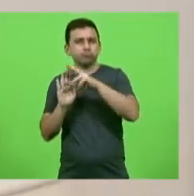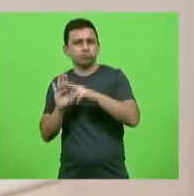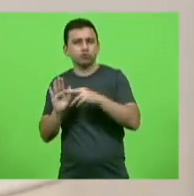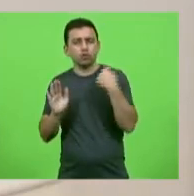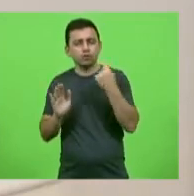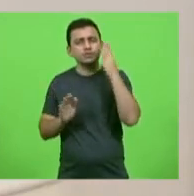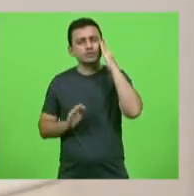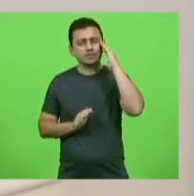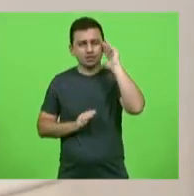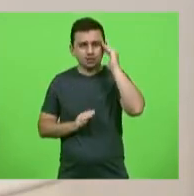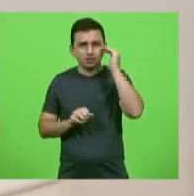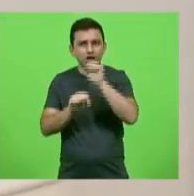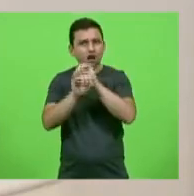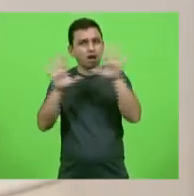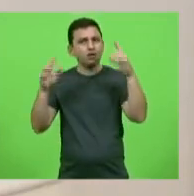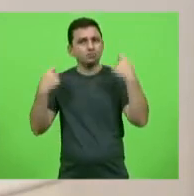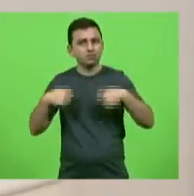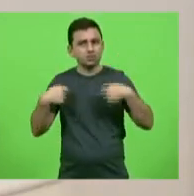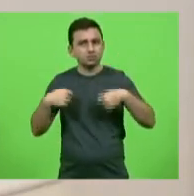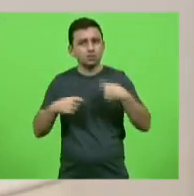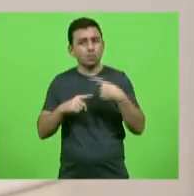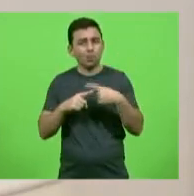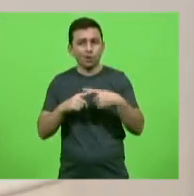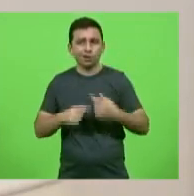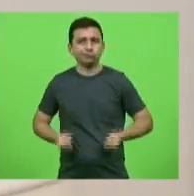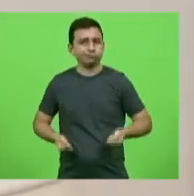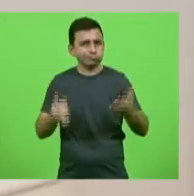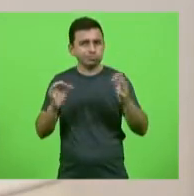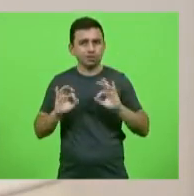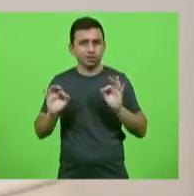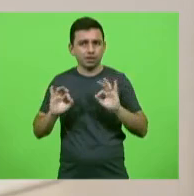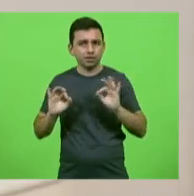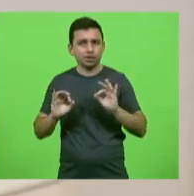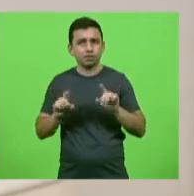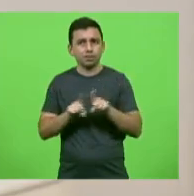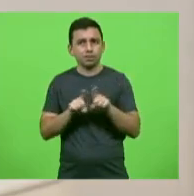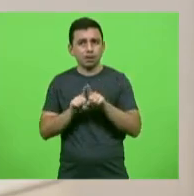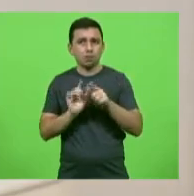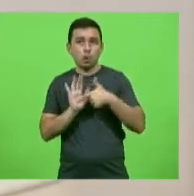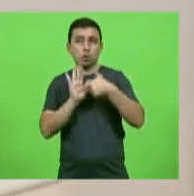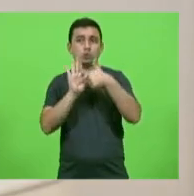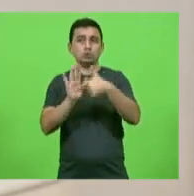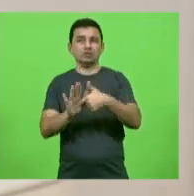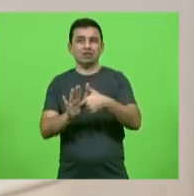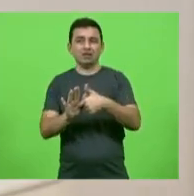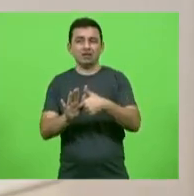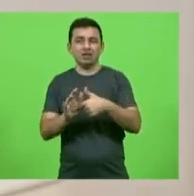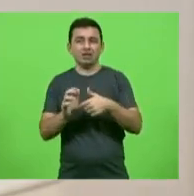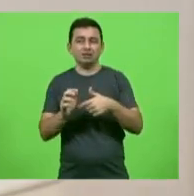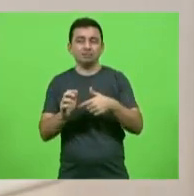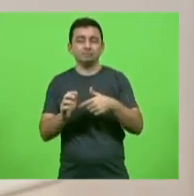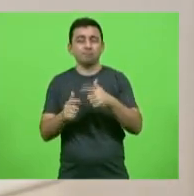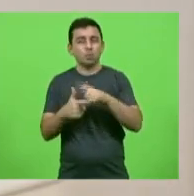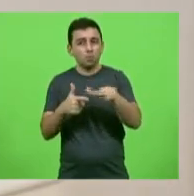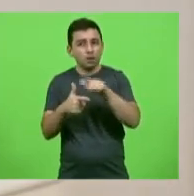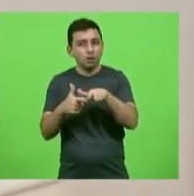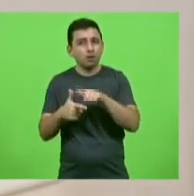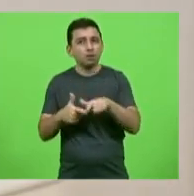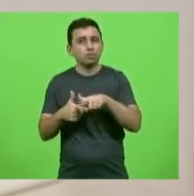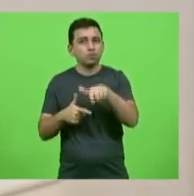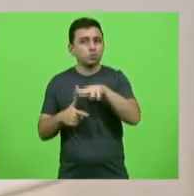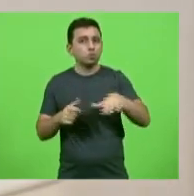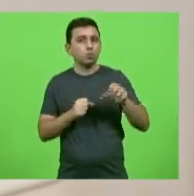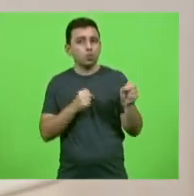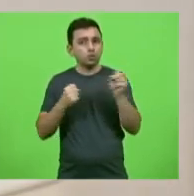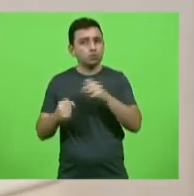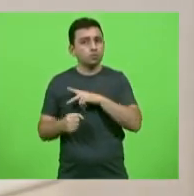necessárias a fim de resguardar o erário e de não expor o poder público a uma situação de completa desvantagem. Você paga antecipado